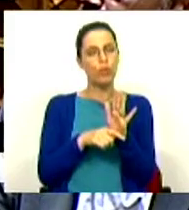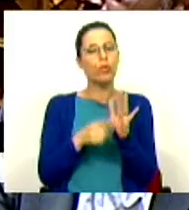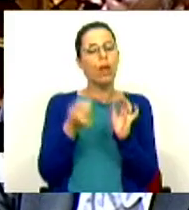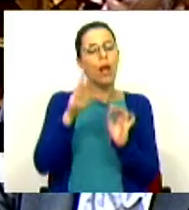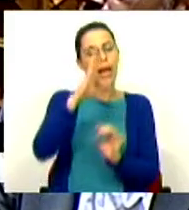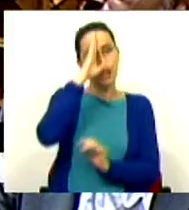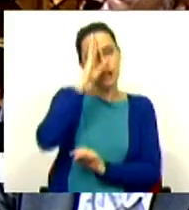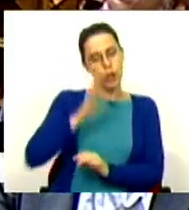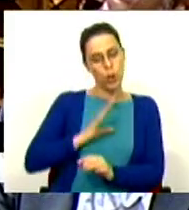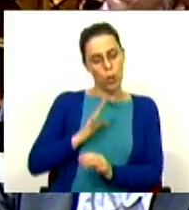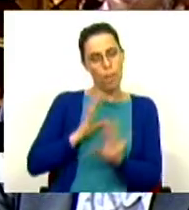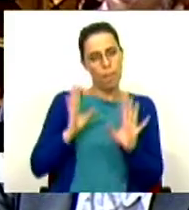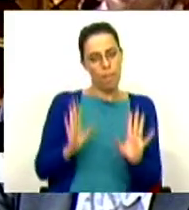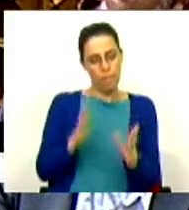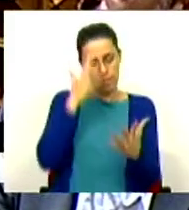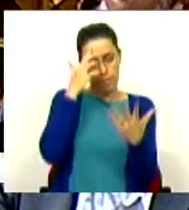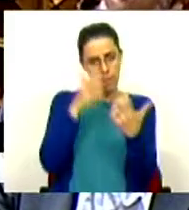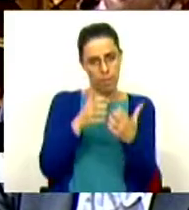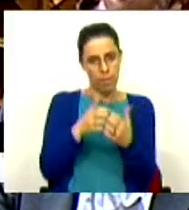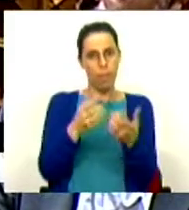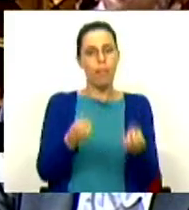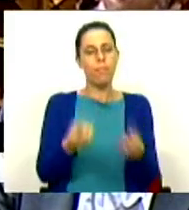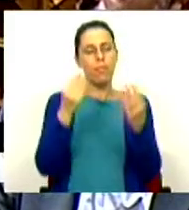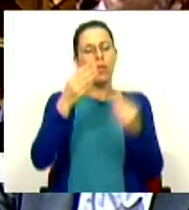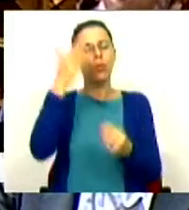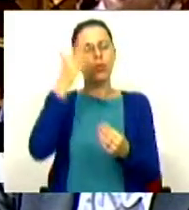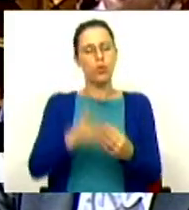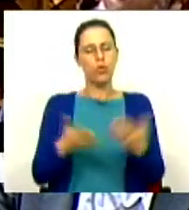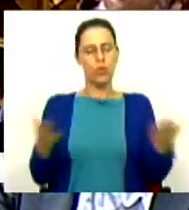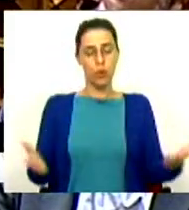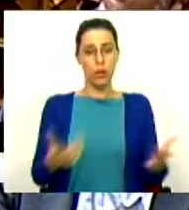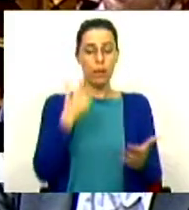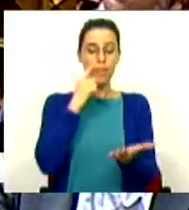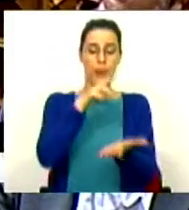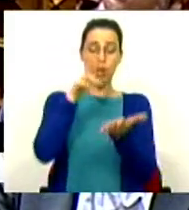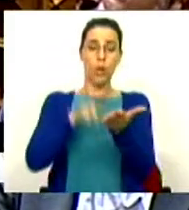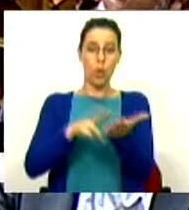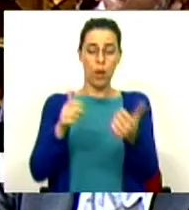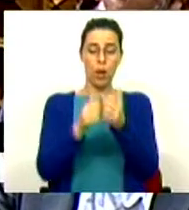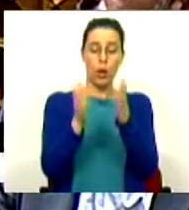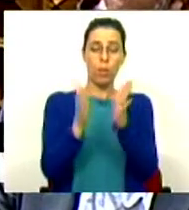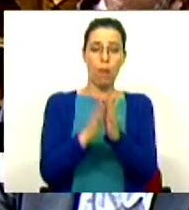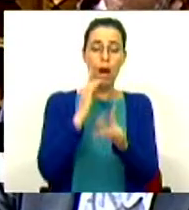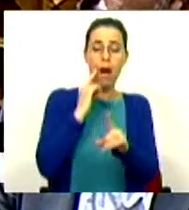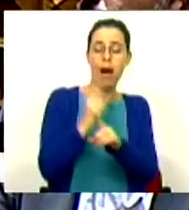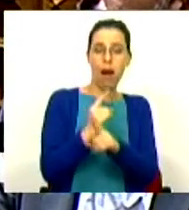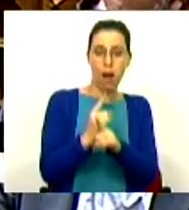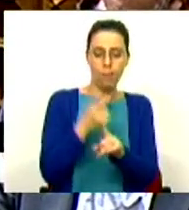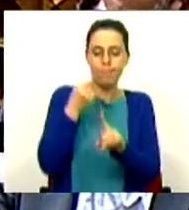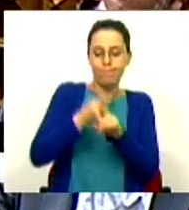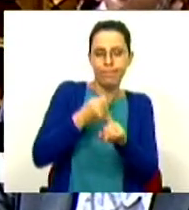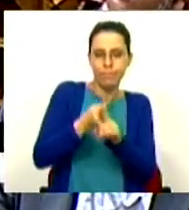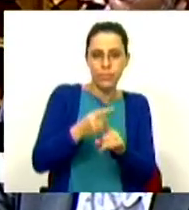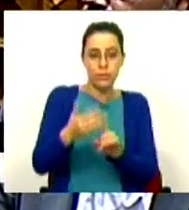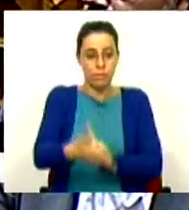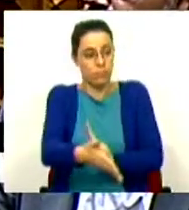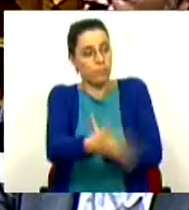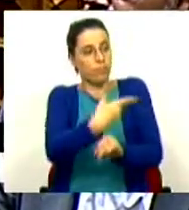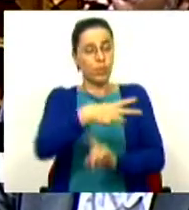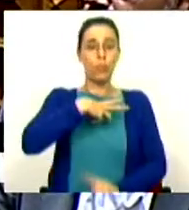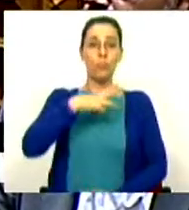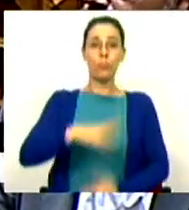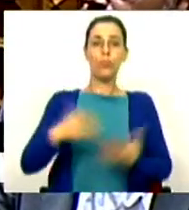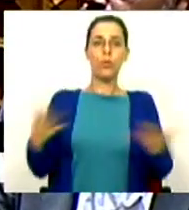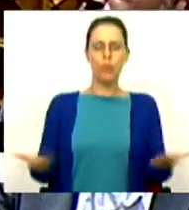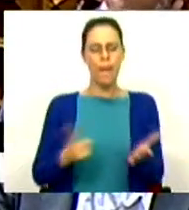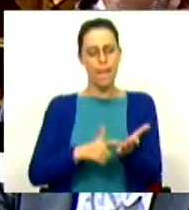antigo combatente, fazendo-se finalmente justiça com o reconhecimento de todos aqueles que combateram ao serviço de Portugal.